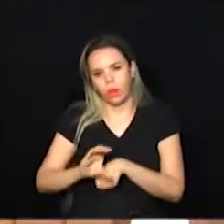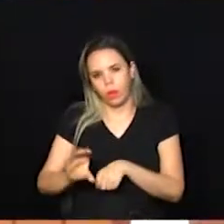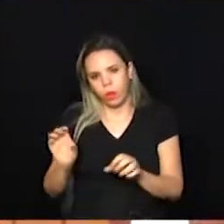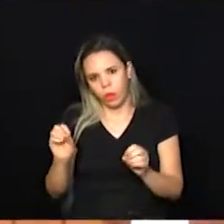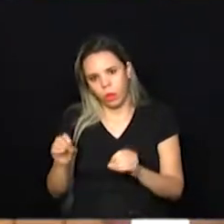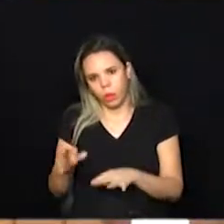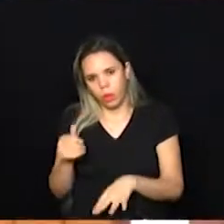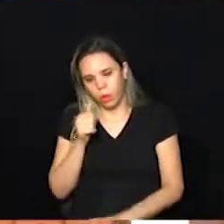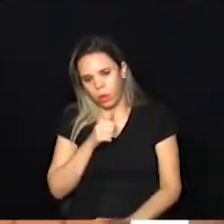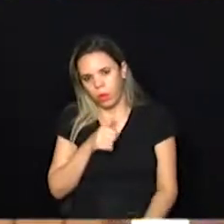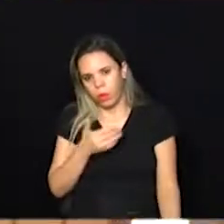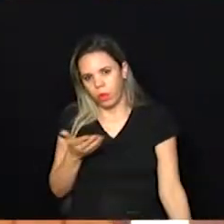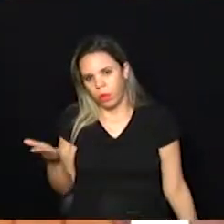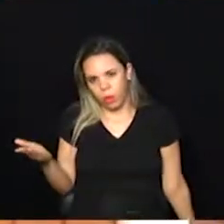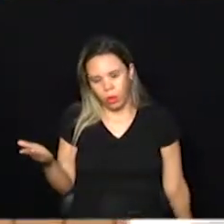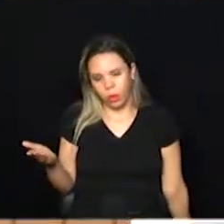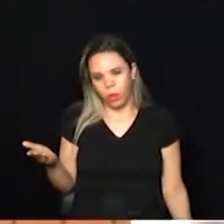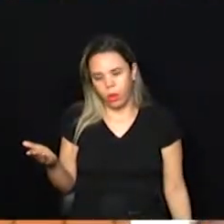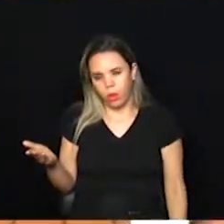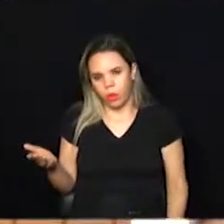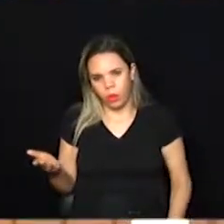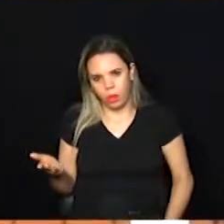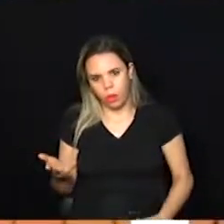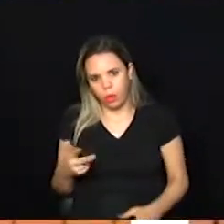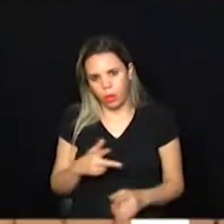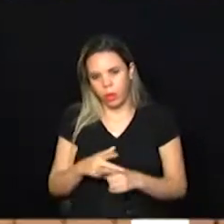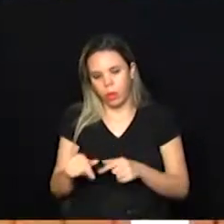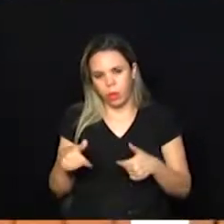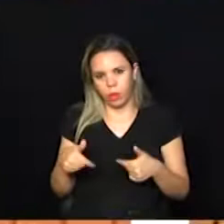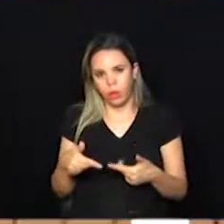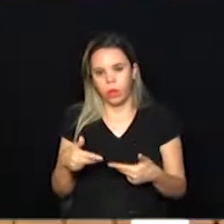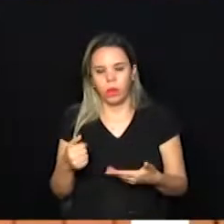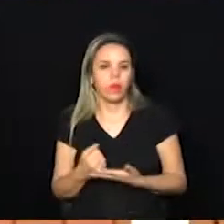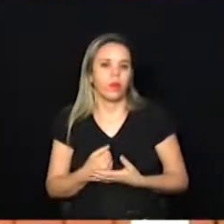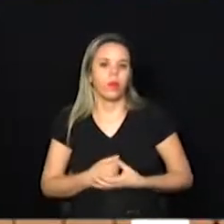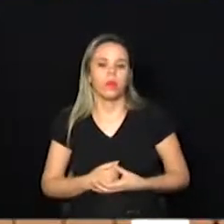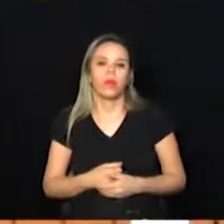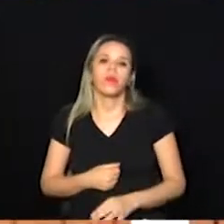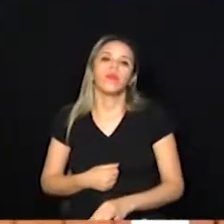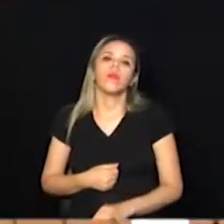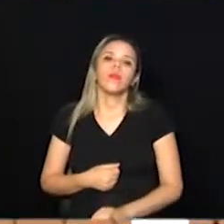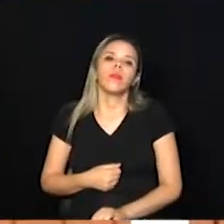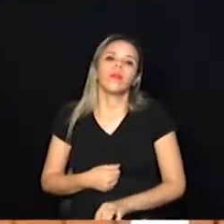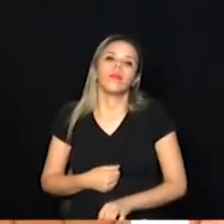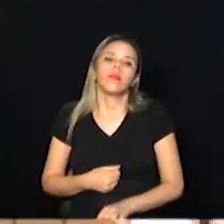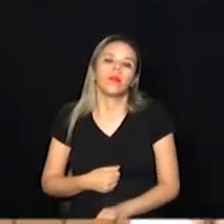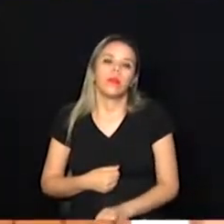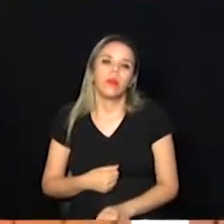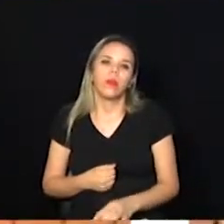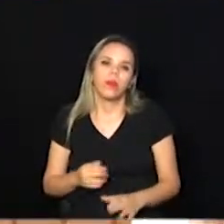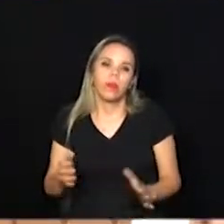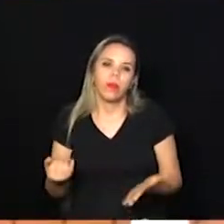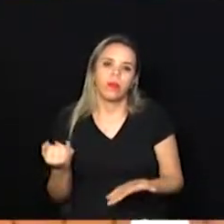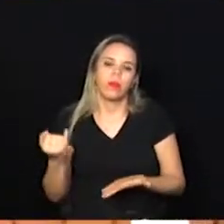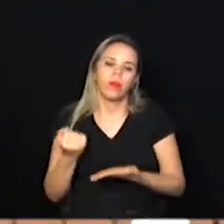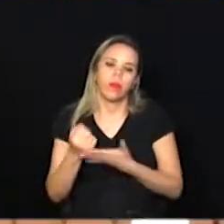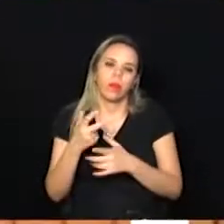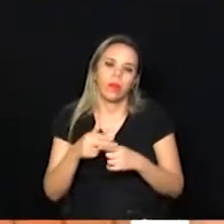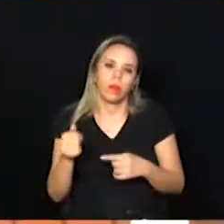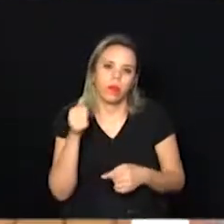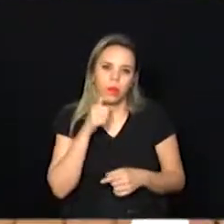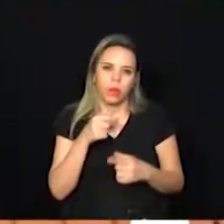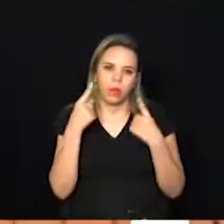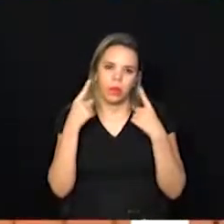capacitação para essas mulheres, para a gente poder, enfim, atuar de alguma forma, né, mais propositiva para tirar essa mulher desse ciclo